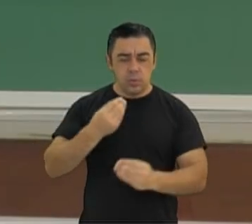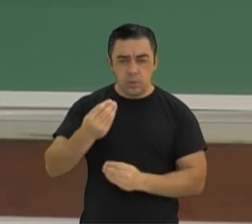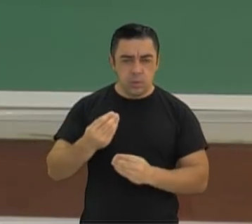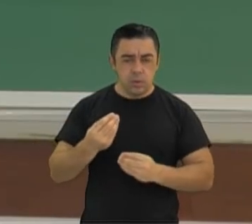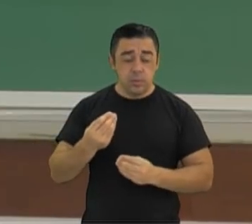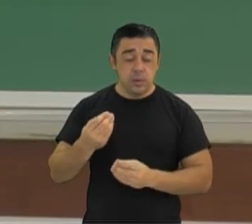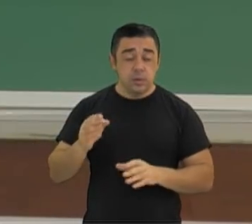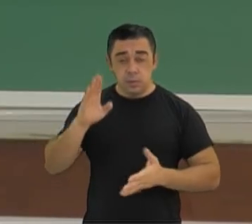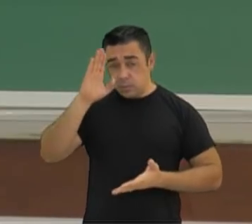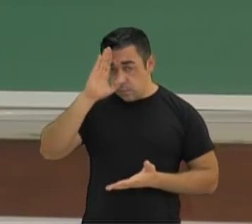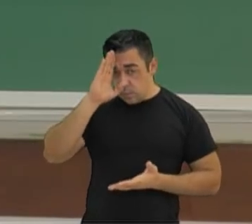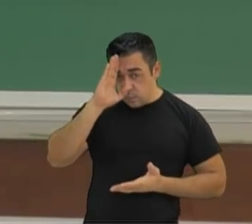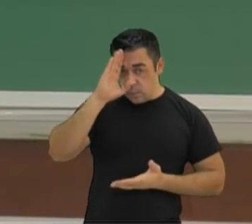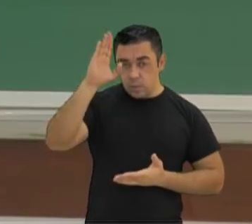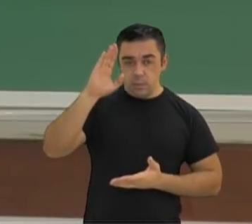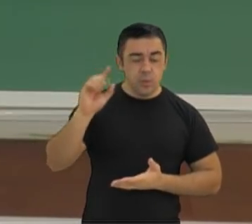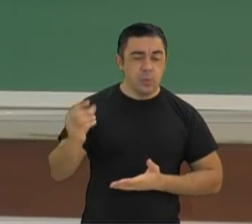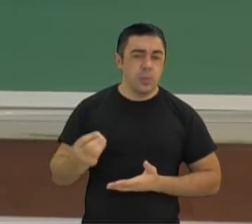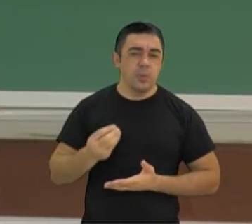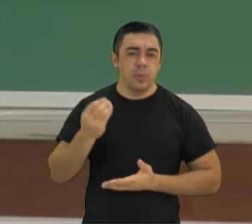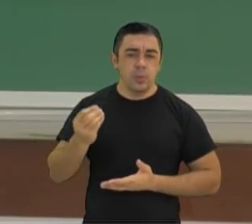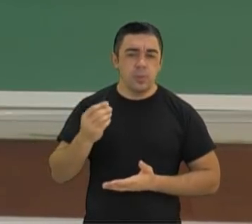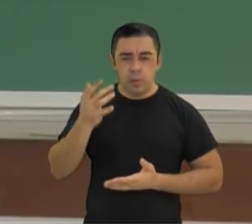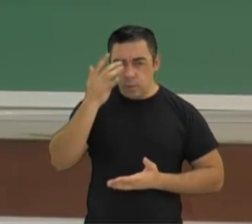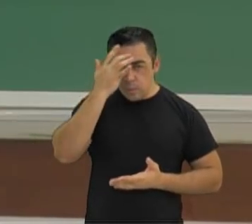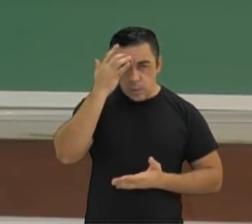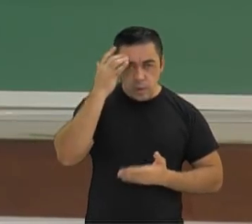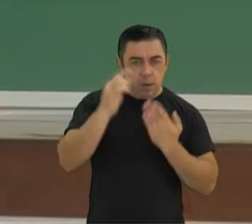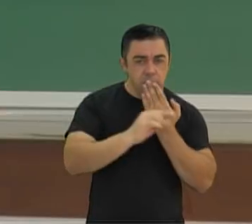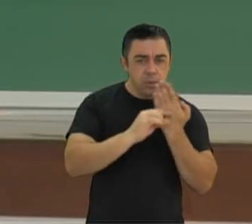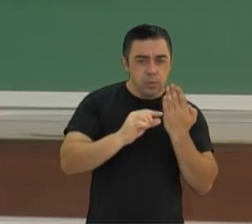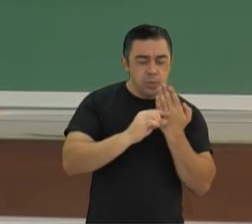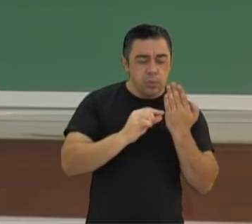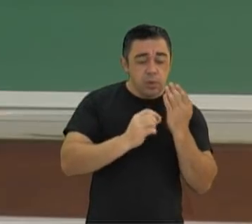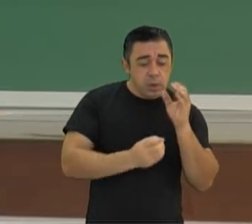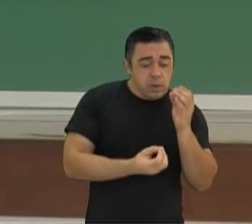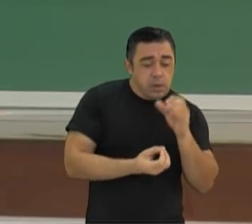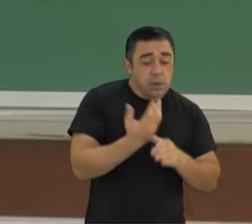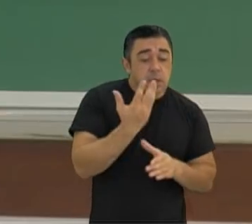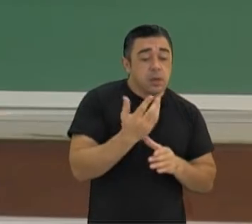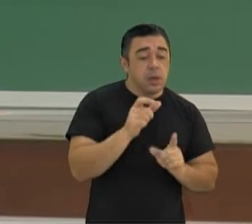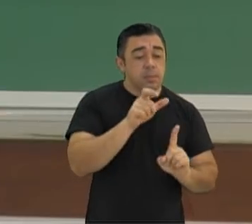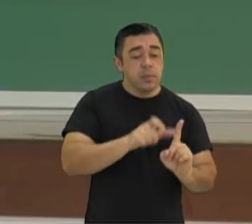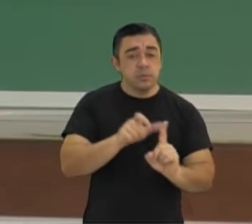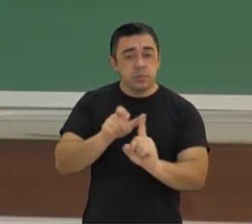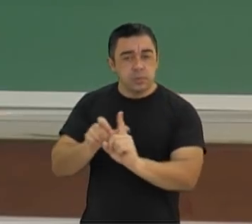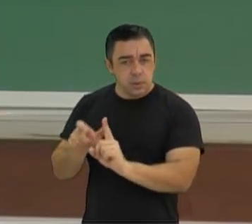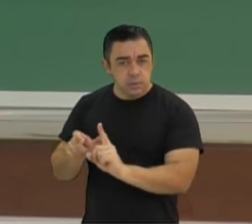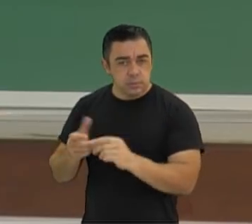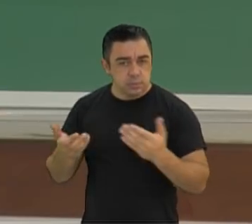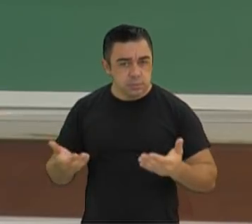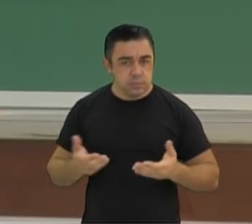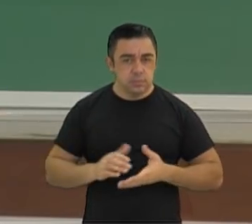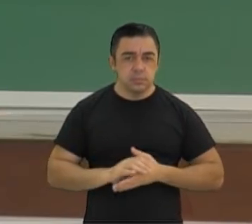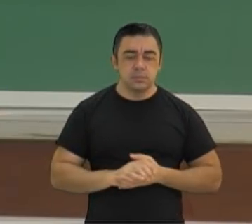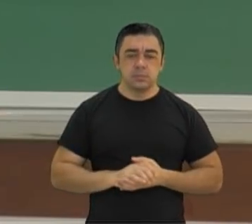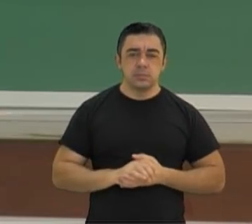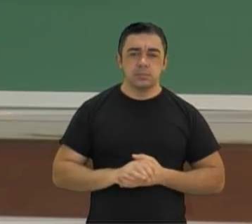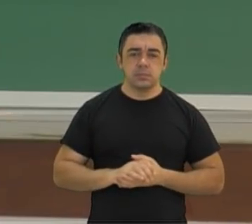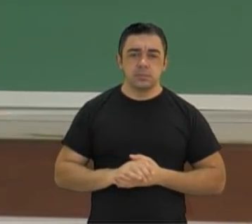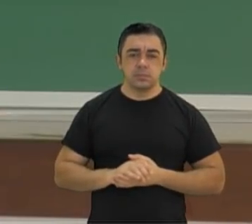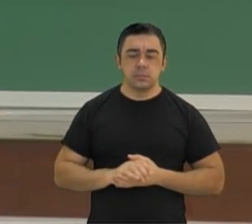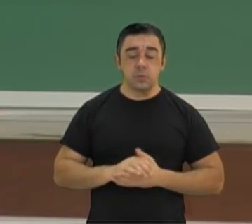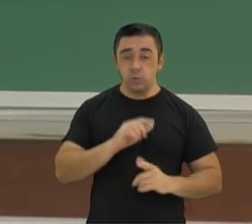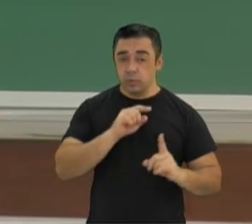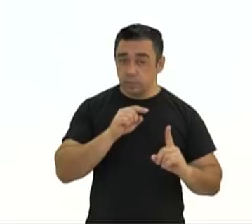e principalmente como os cartunistas criam, elaboram os seus personagens.